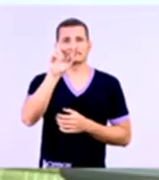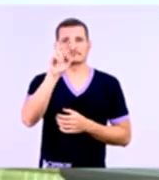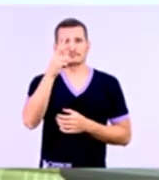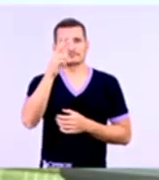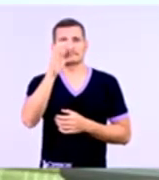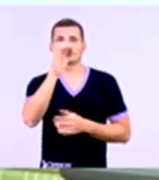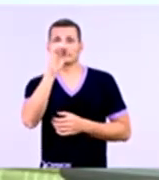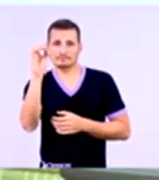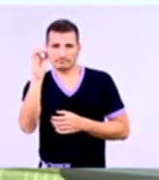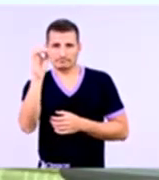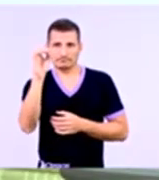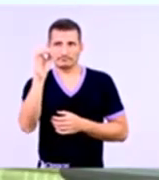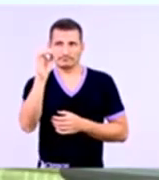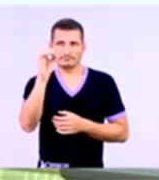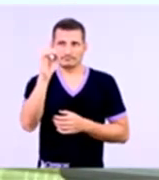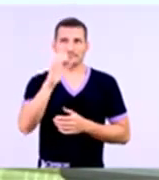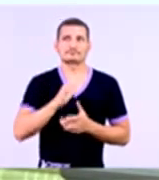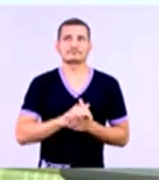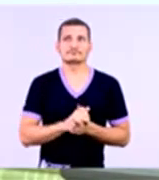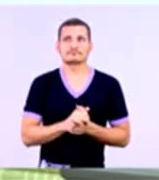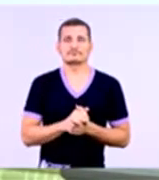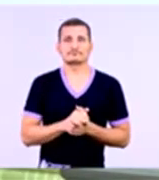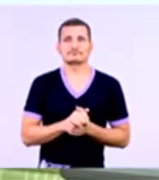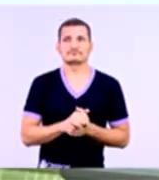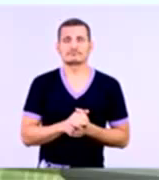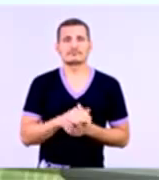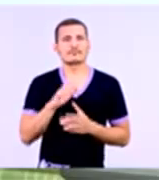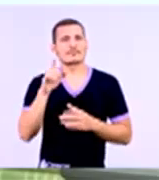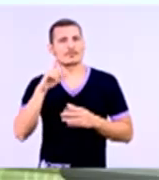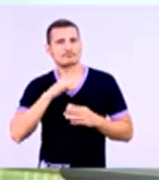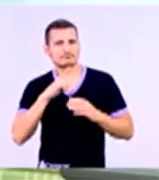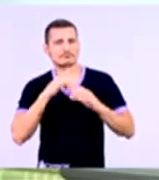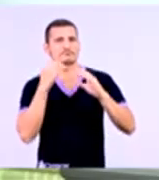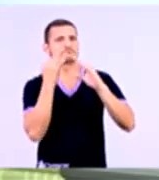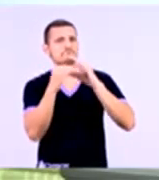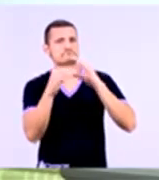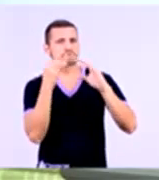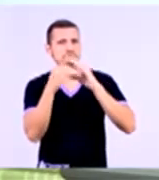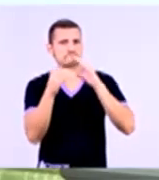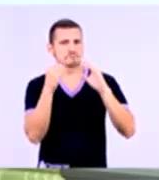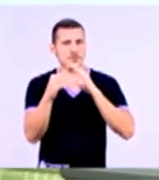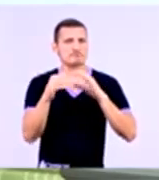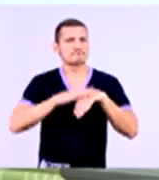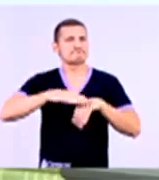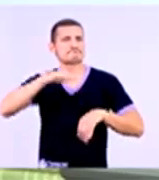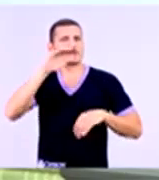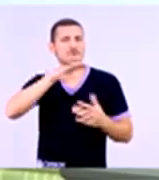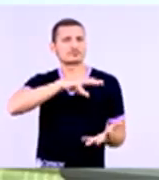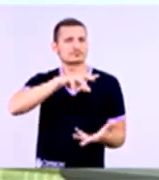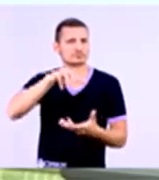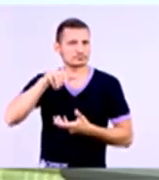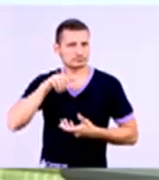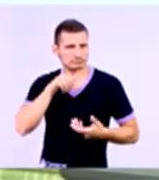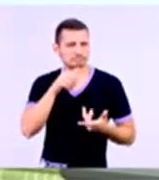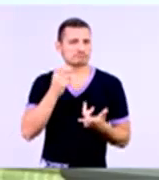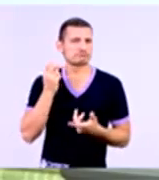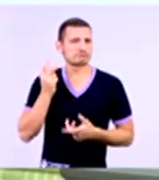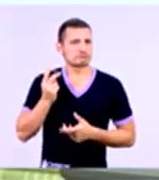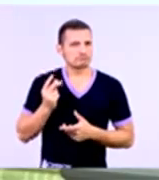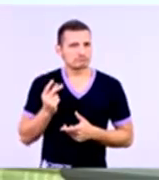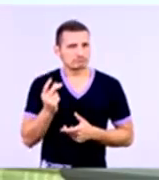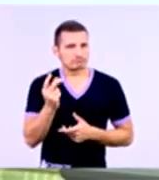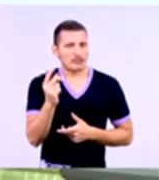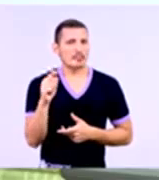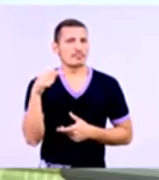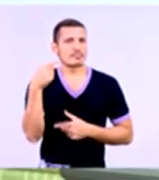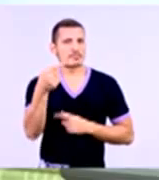que foi a detentora da maior conta de e-mail já registrada no mundo. Foi durante um tempo. Então veio o